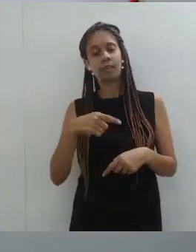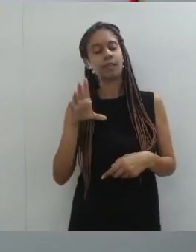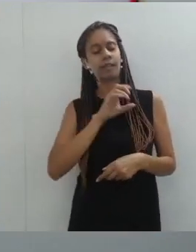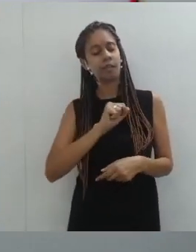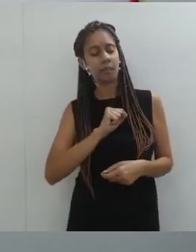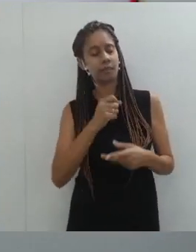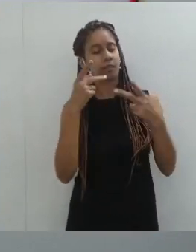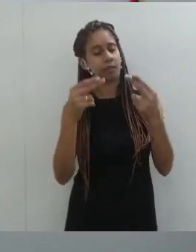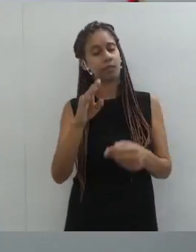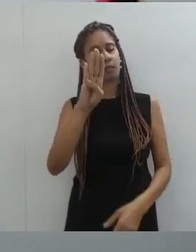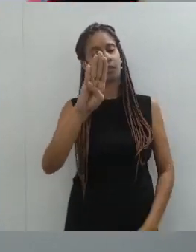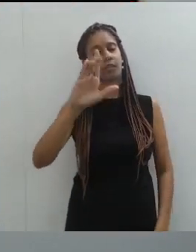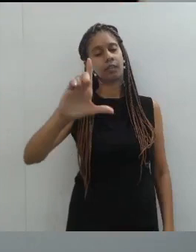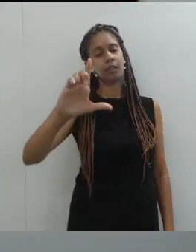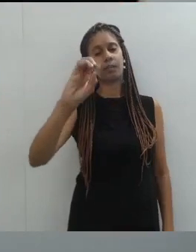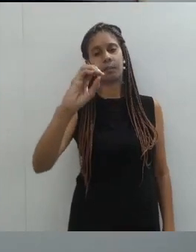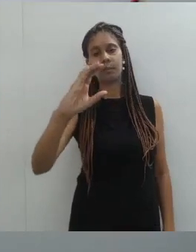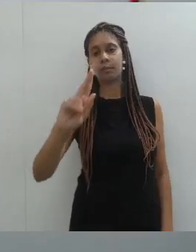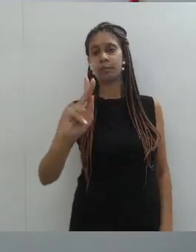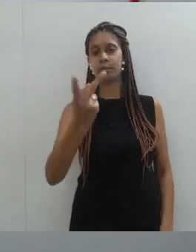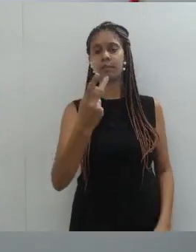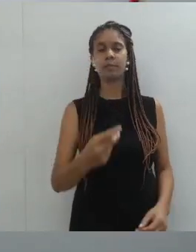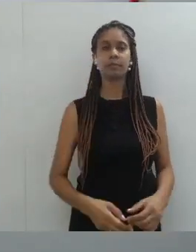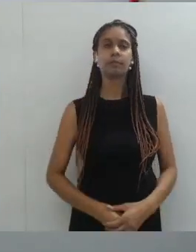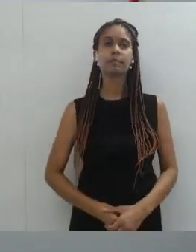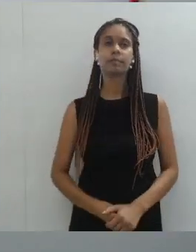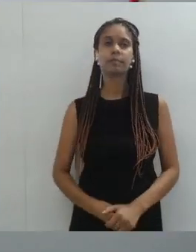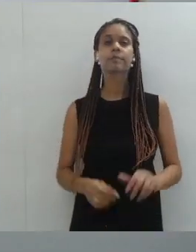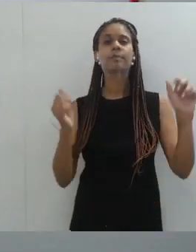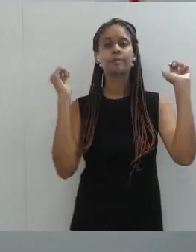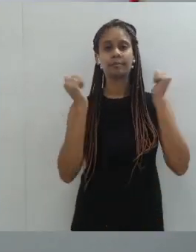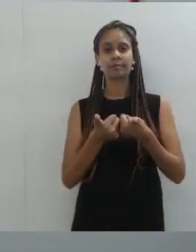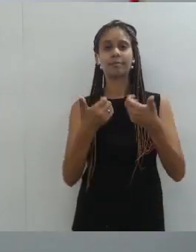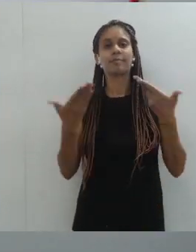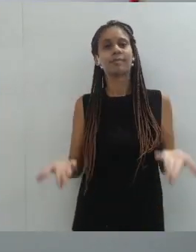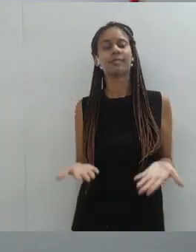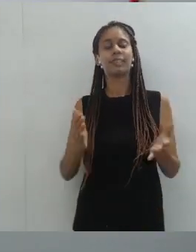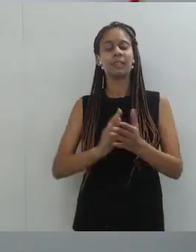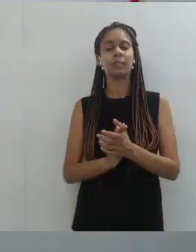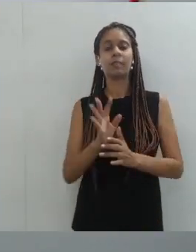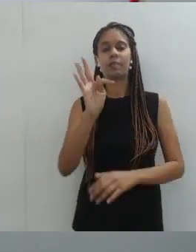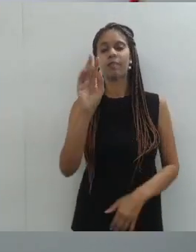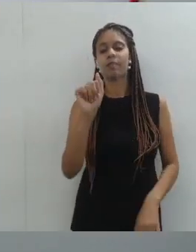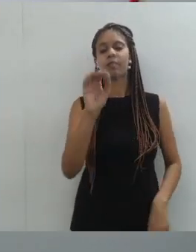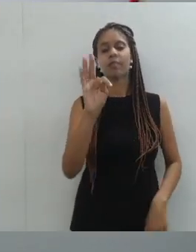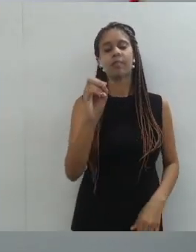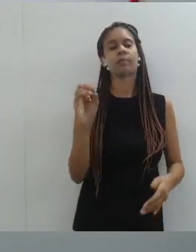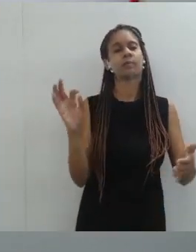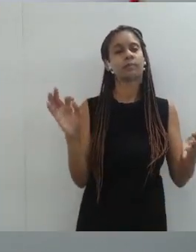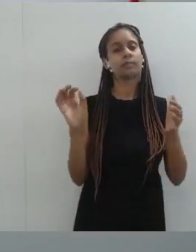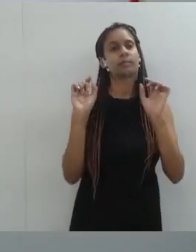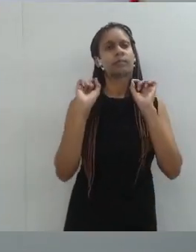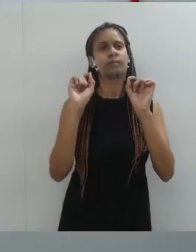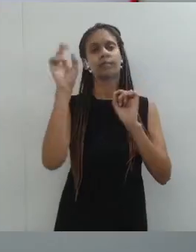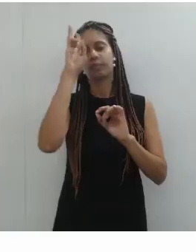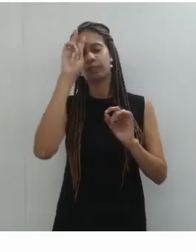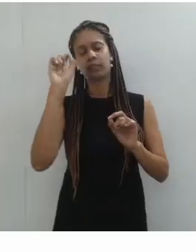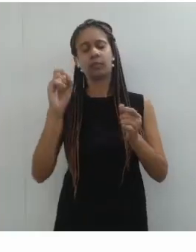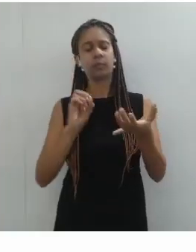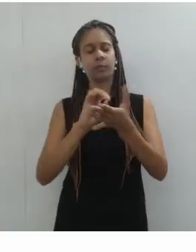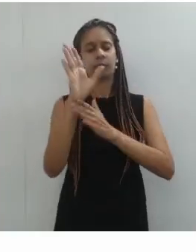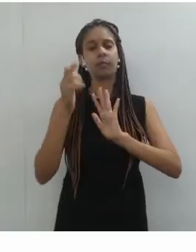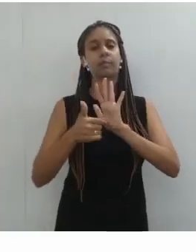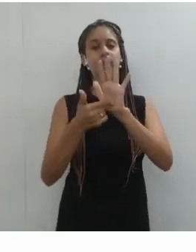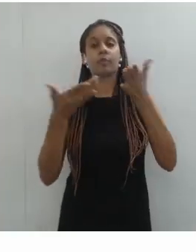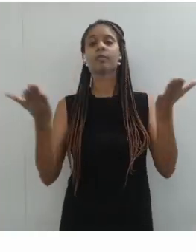Bloch. Bacana? Então, gente, fatos históricos, para ficar mais fácil, vamos amarrar. Aninha, joga na tela aí, joga na